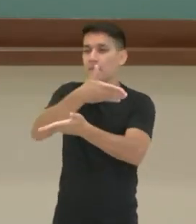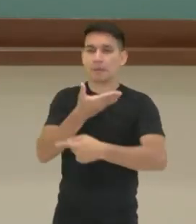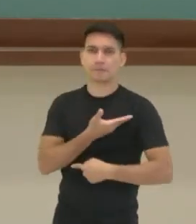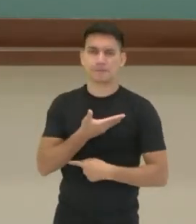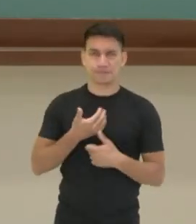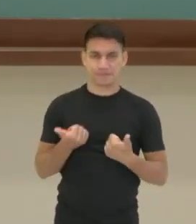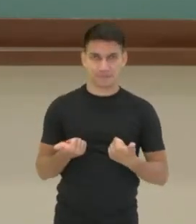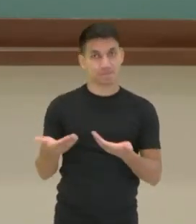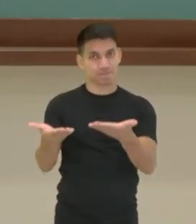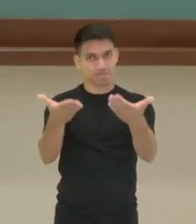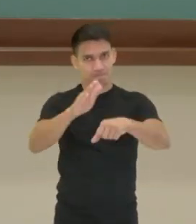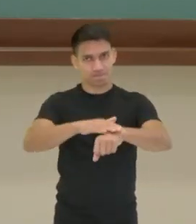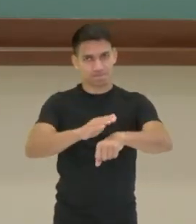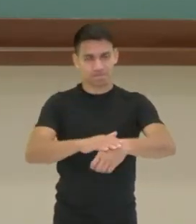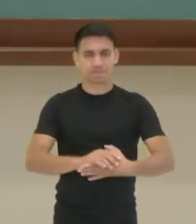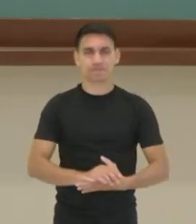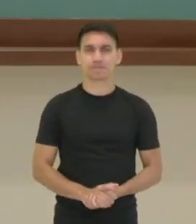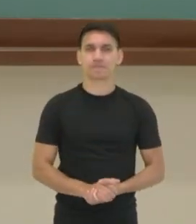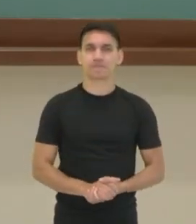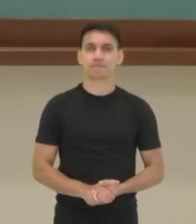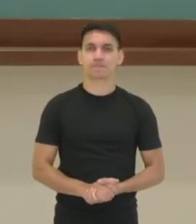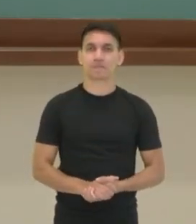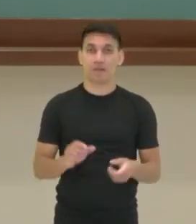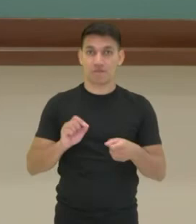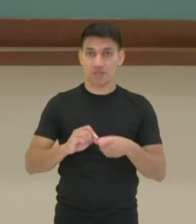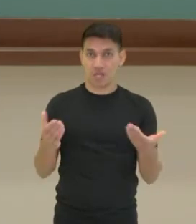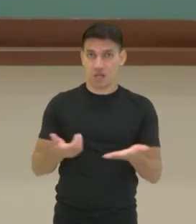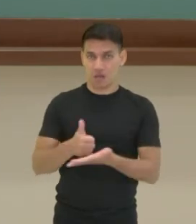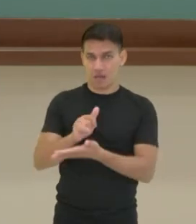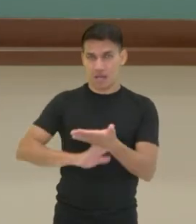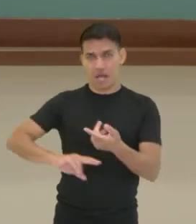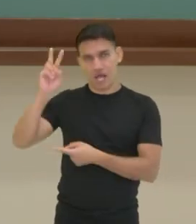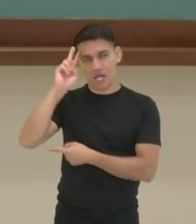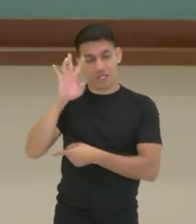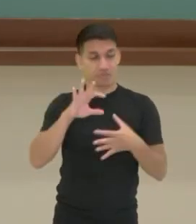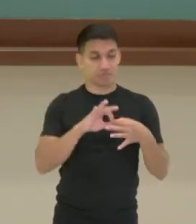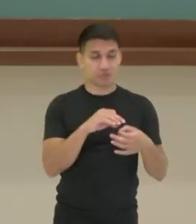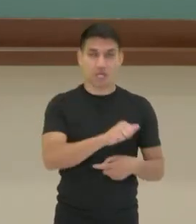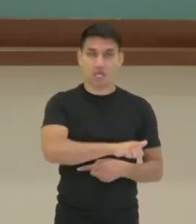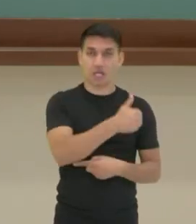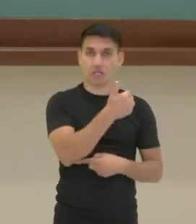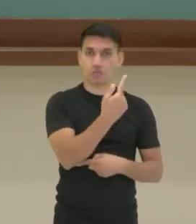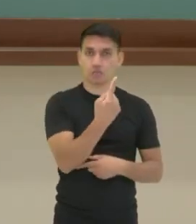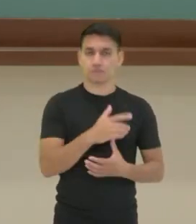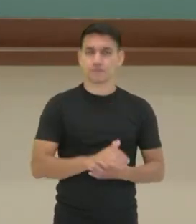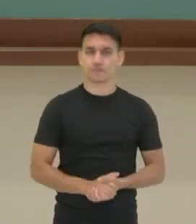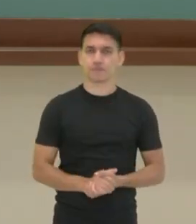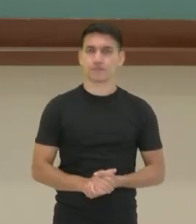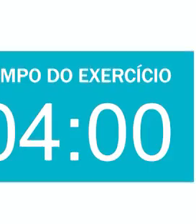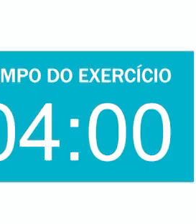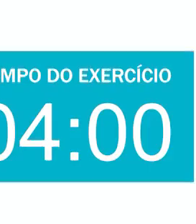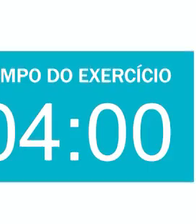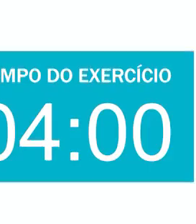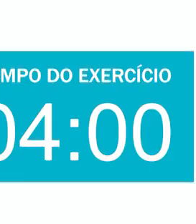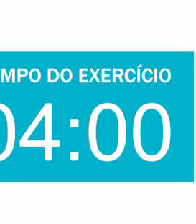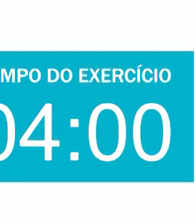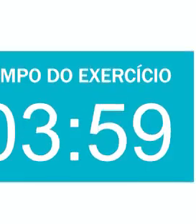turma. Então, tempo para vocês ilustrarem a história que você narrou na atividade 1.